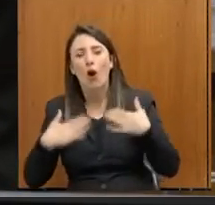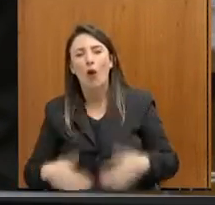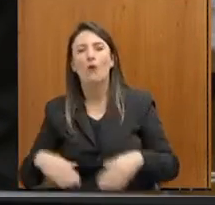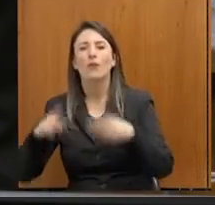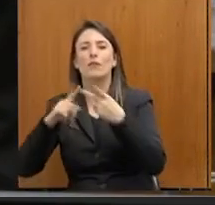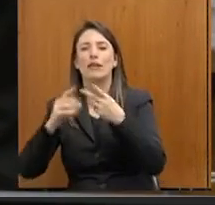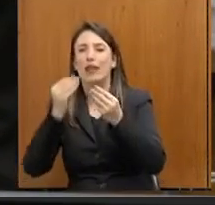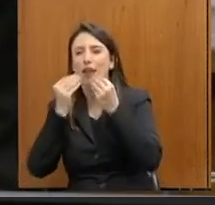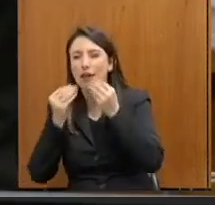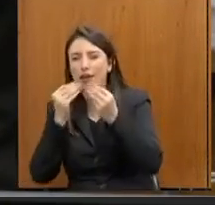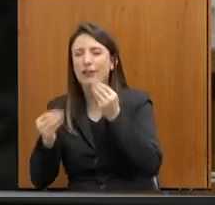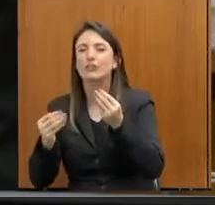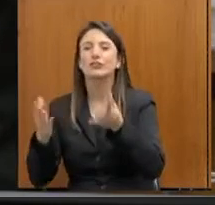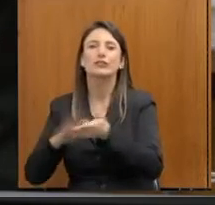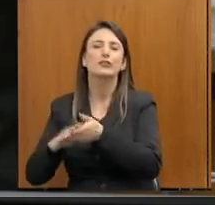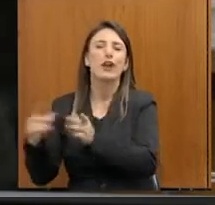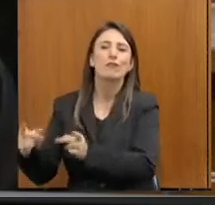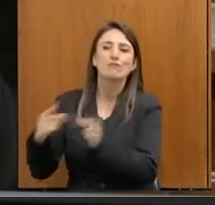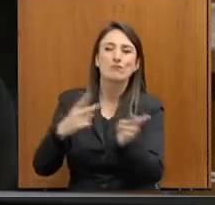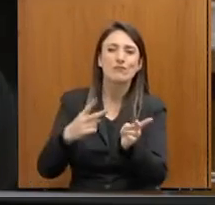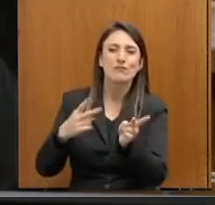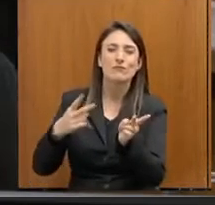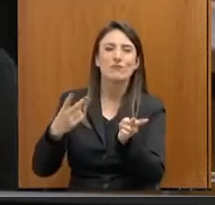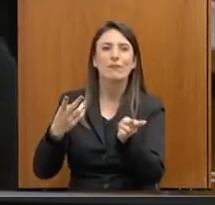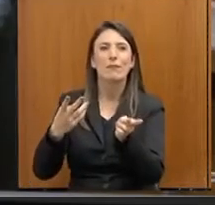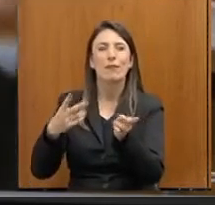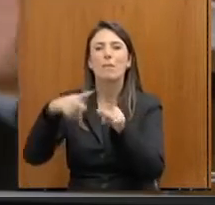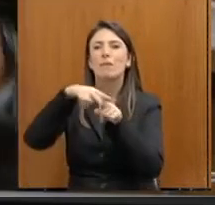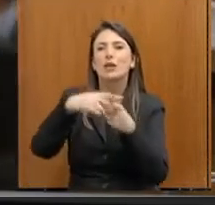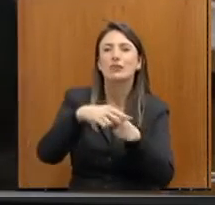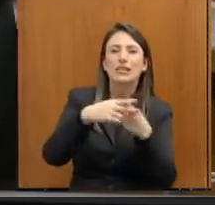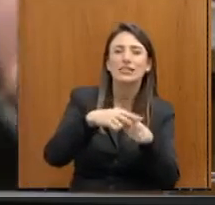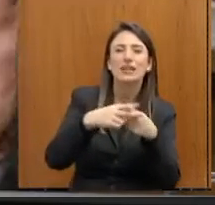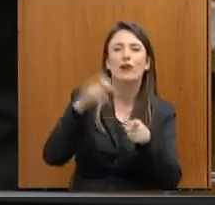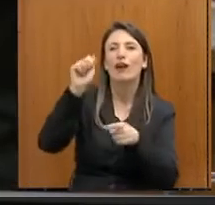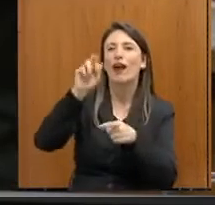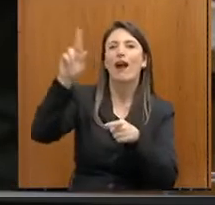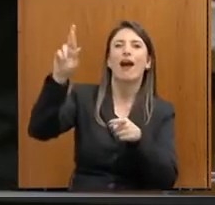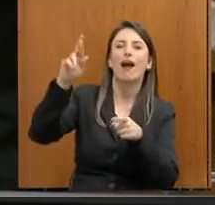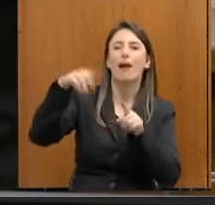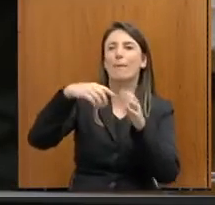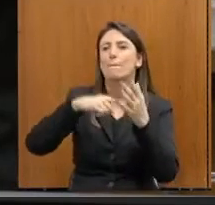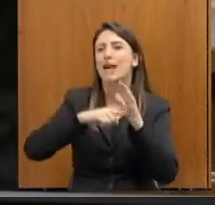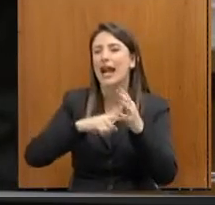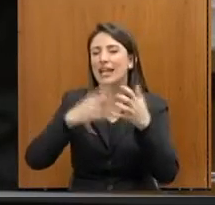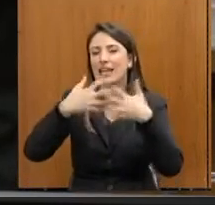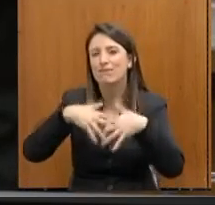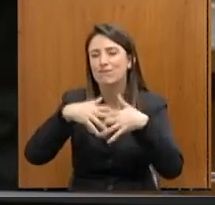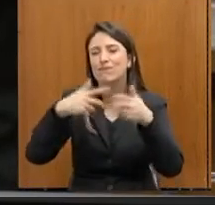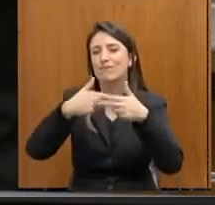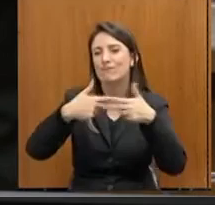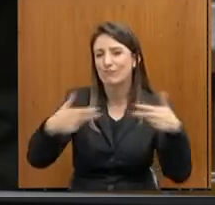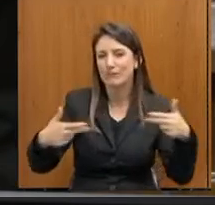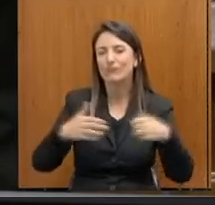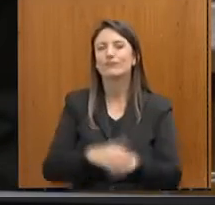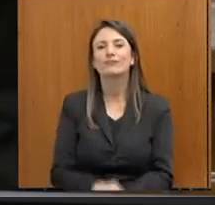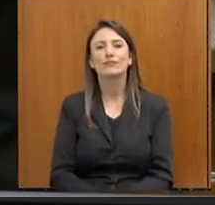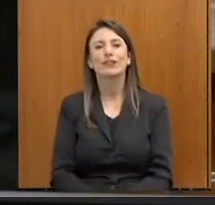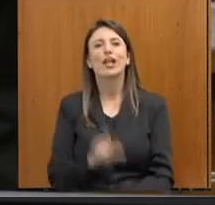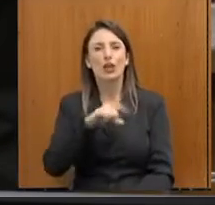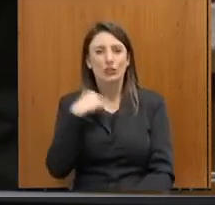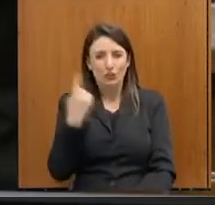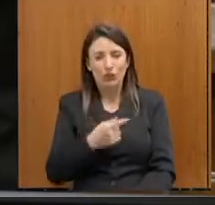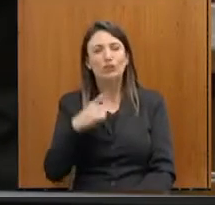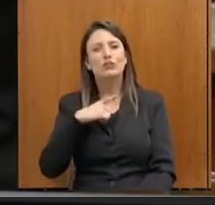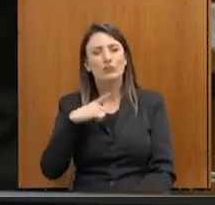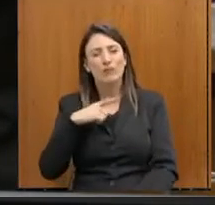fornecimento de manutenção do ar condicionado de máquinas então é tivemos